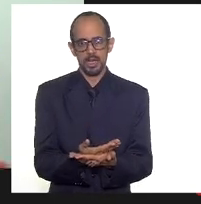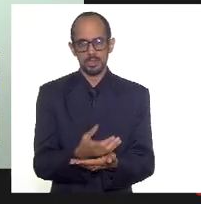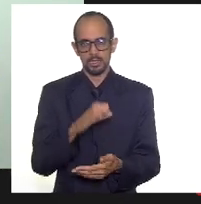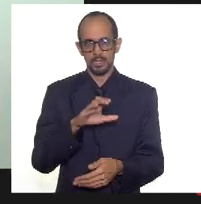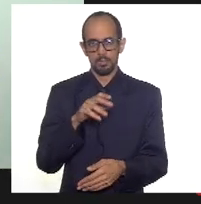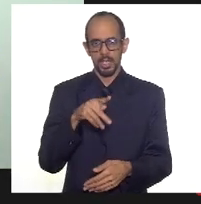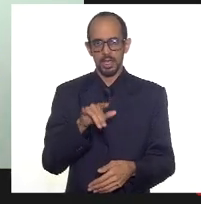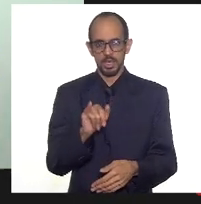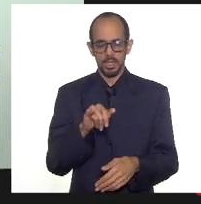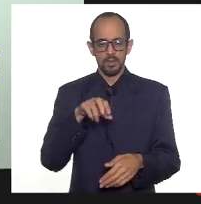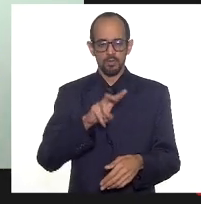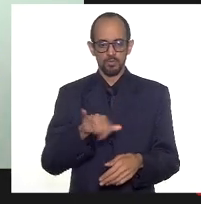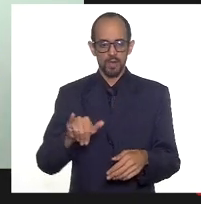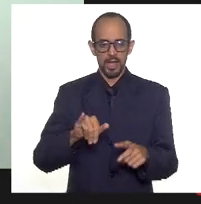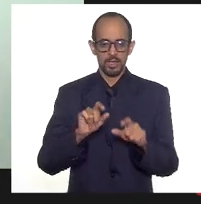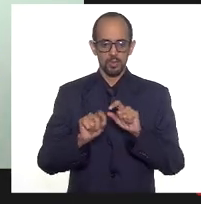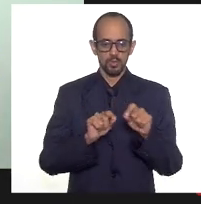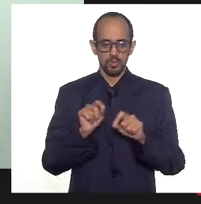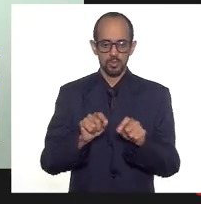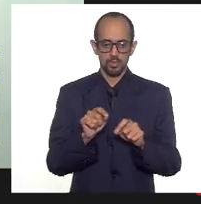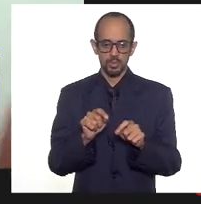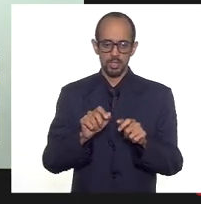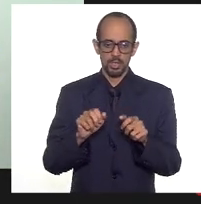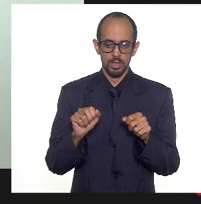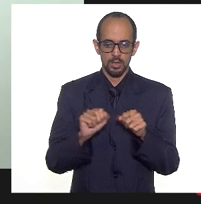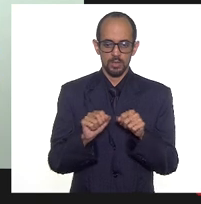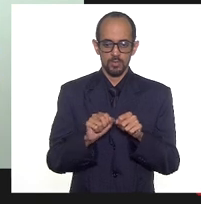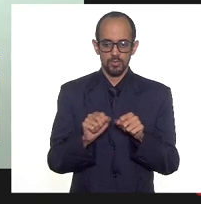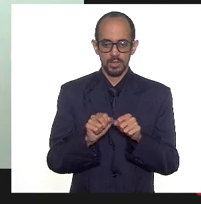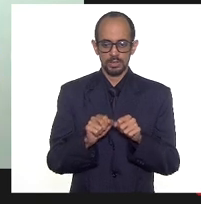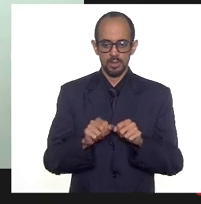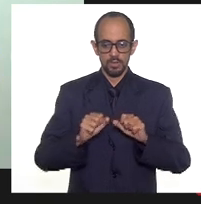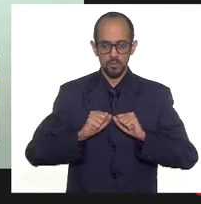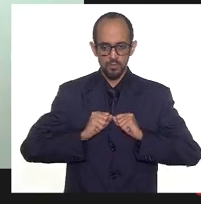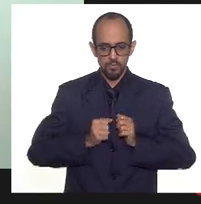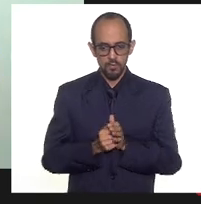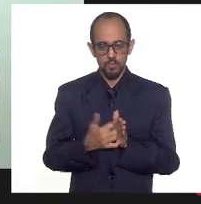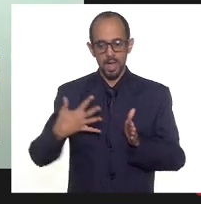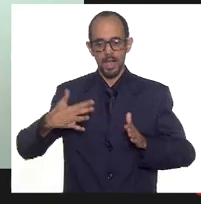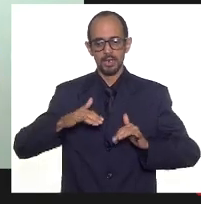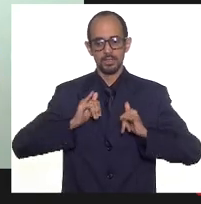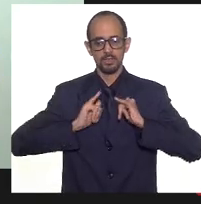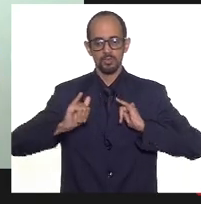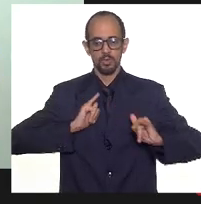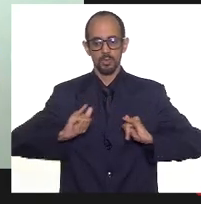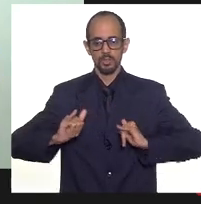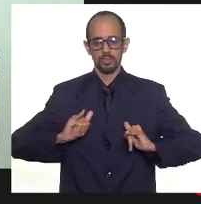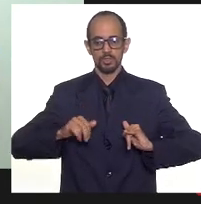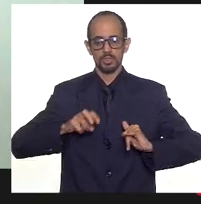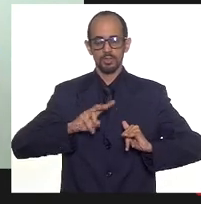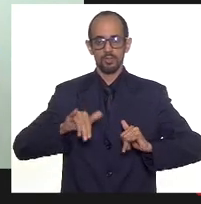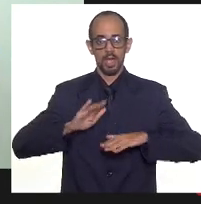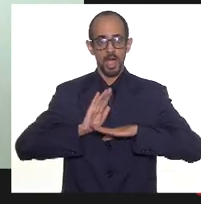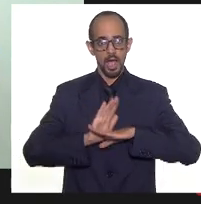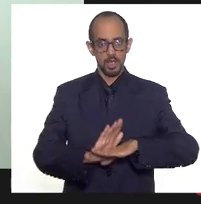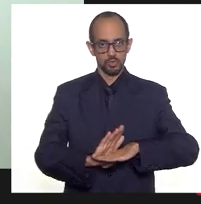tenho certeza, uma amplitude de informações que vai até ajudar